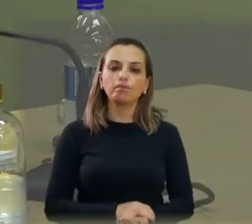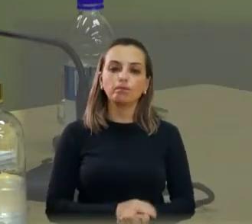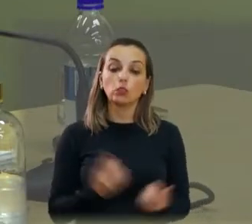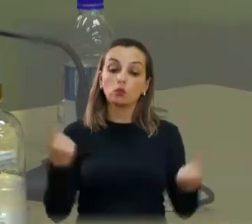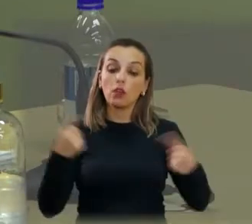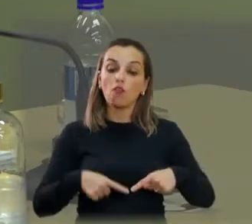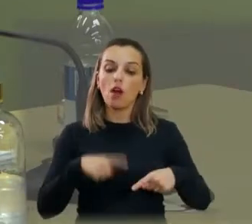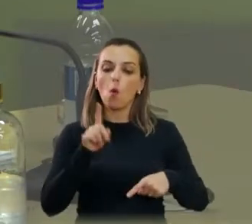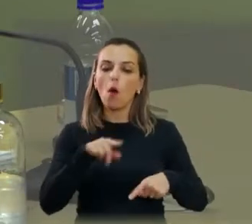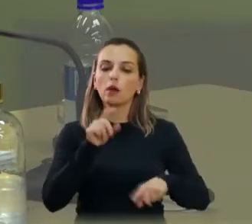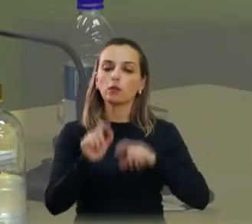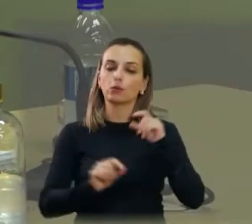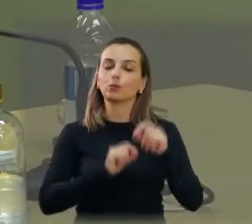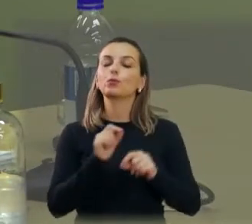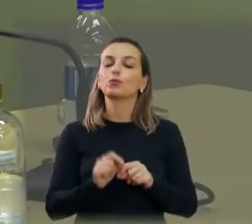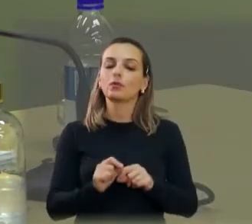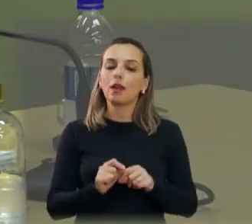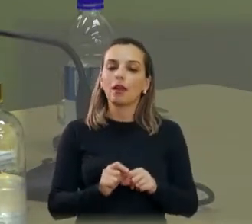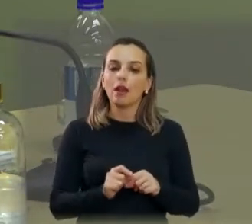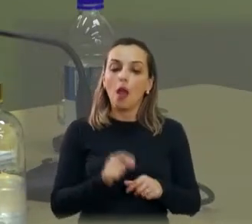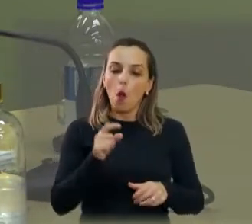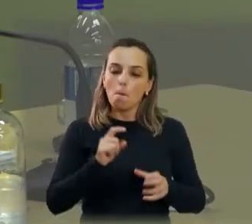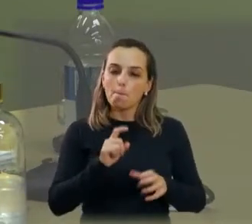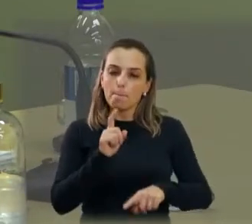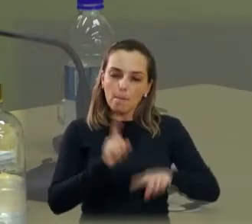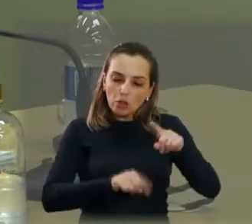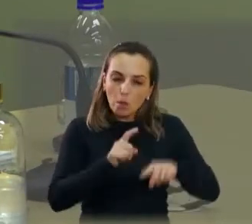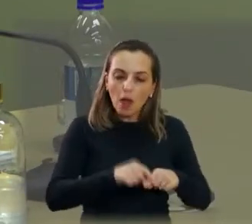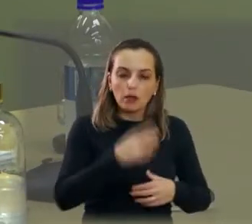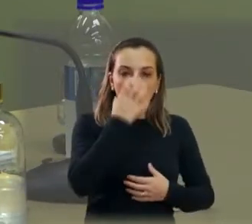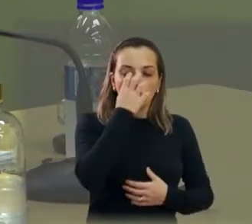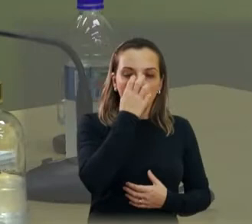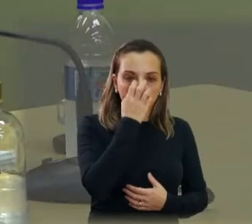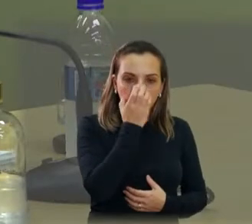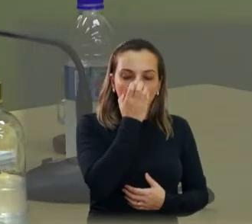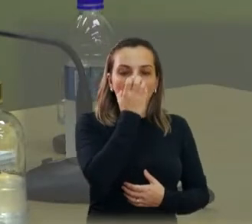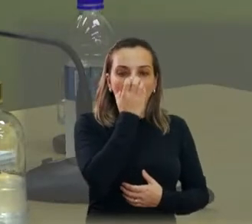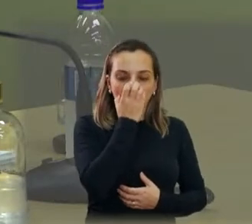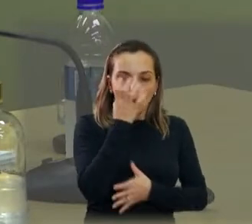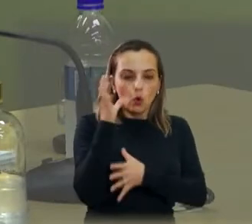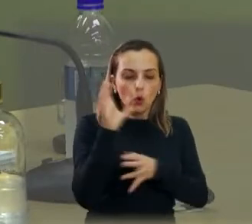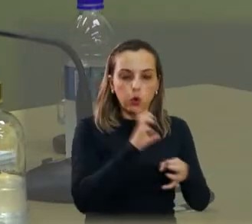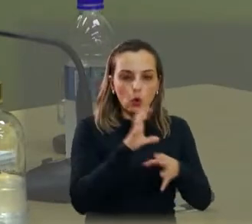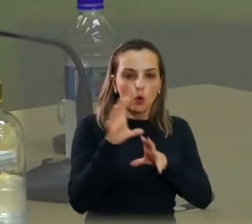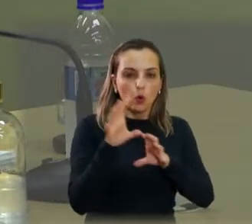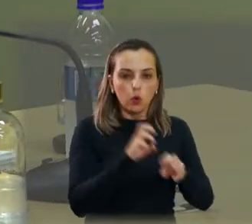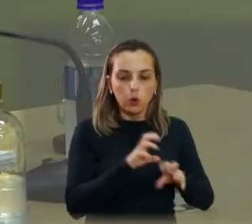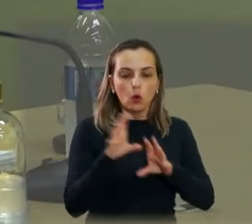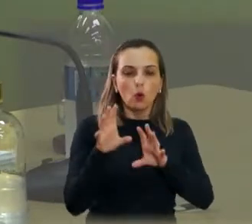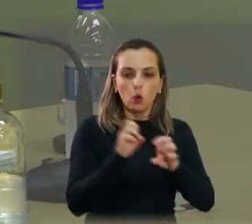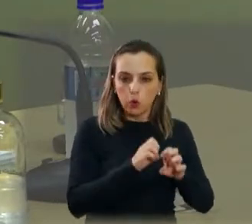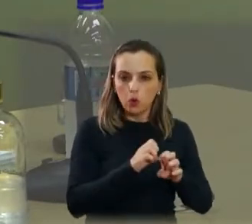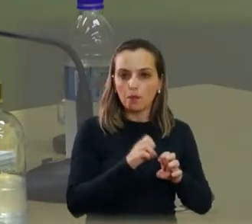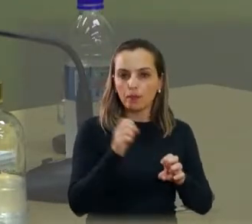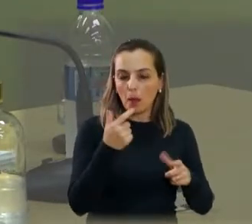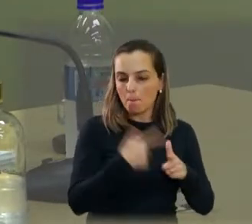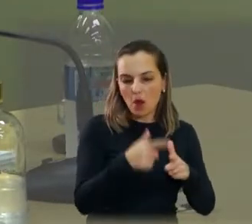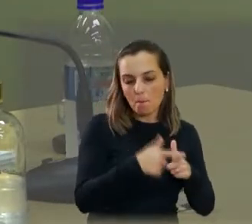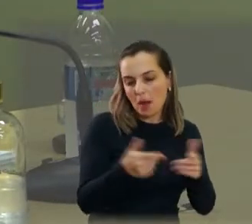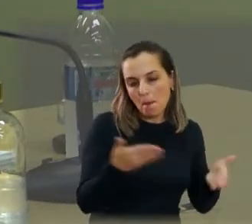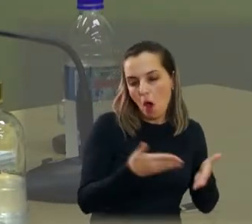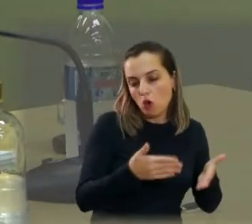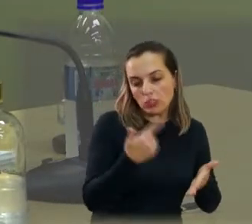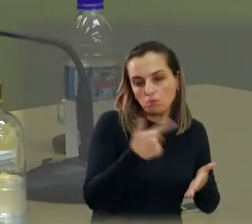aqui, mais do que os respiradores, que era no começo da pandemia, né? Hoje, respirador não é um grande